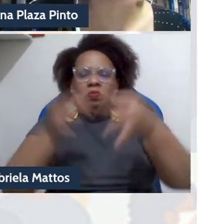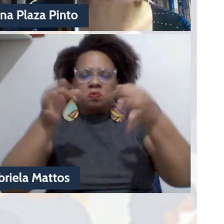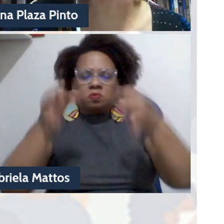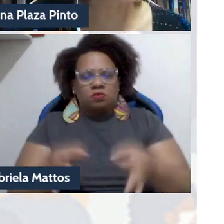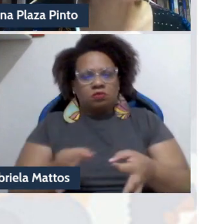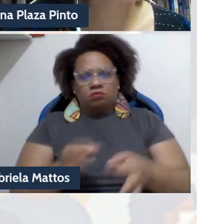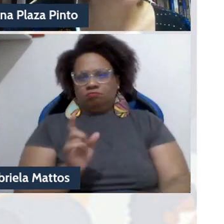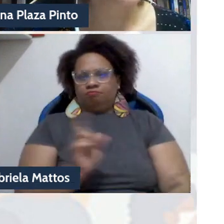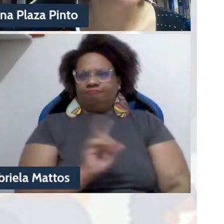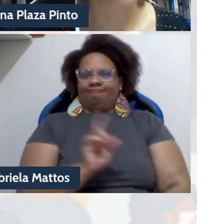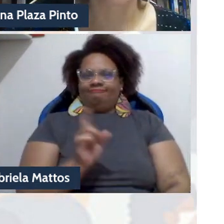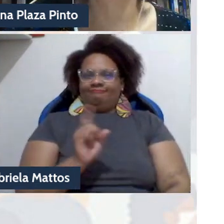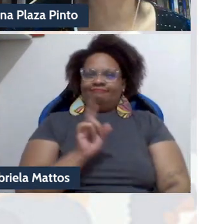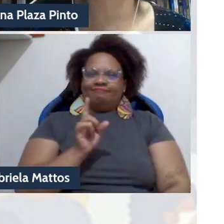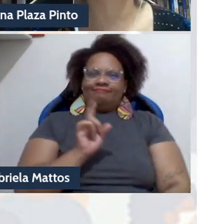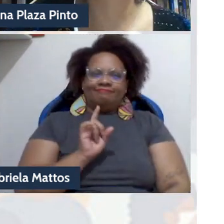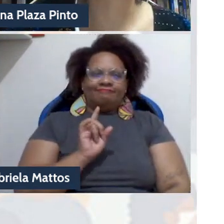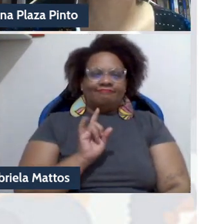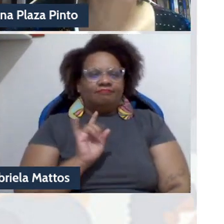mas algumas